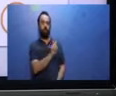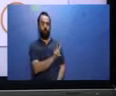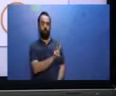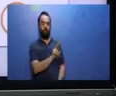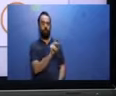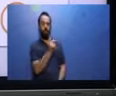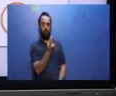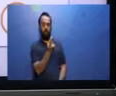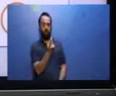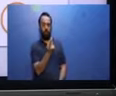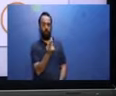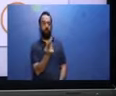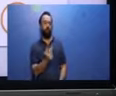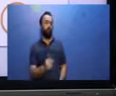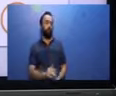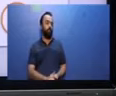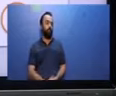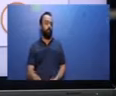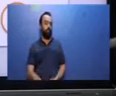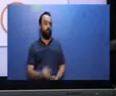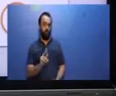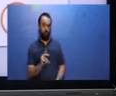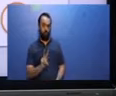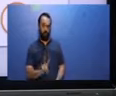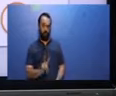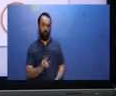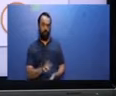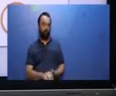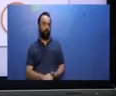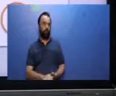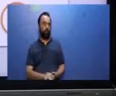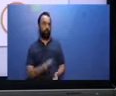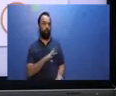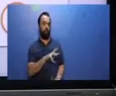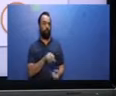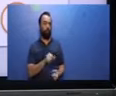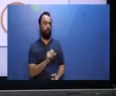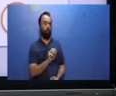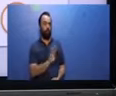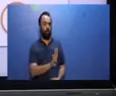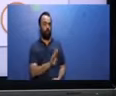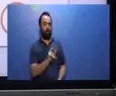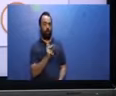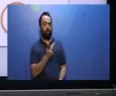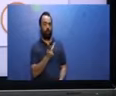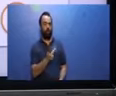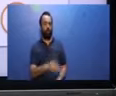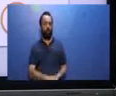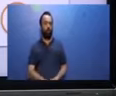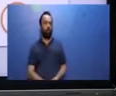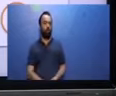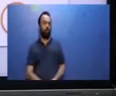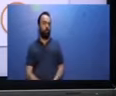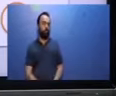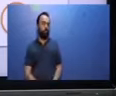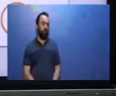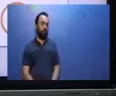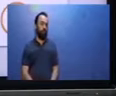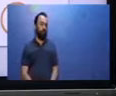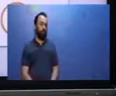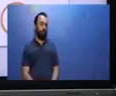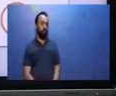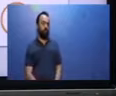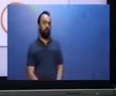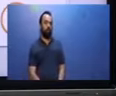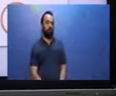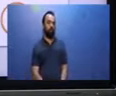hidrogénio multiplicando sol hidrogênio e obtenho quatro hidrogênios e aí a gente consegue a mesma quantidade